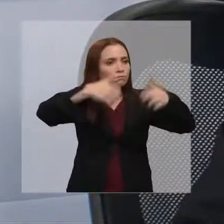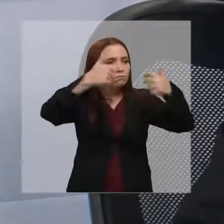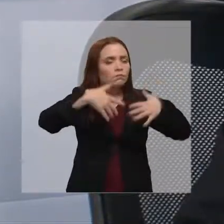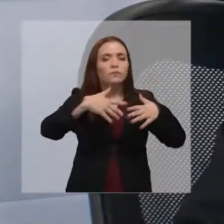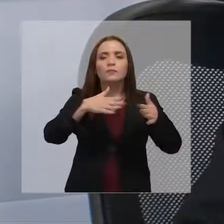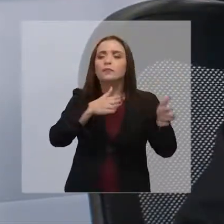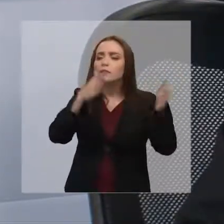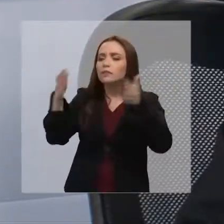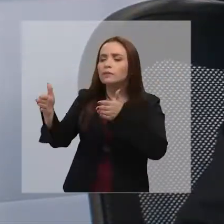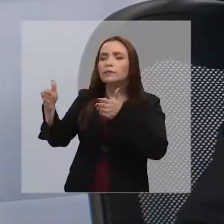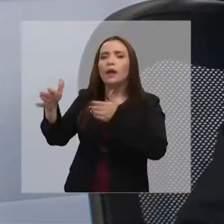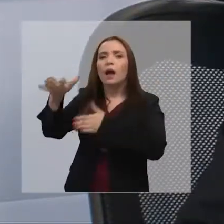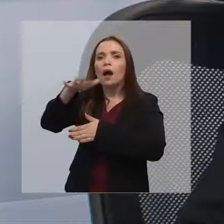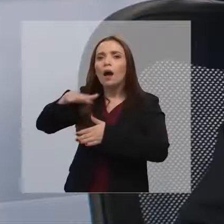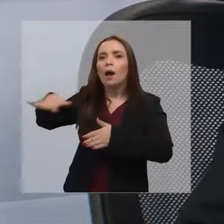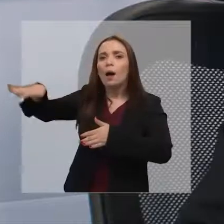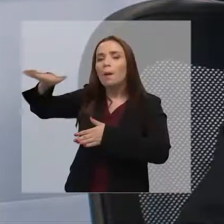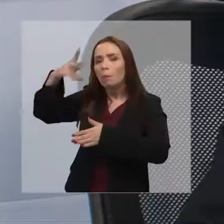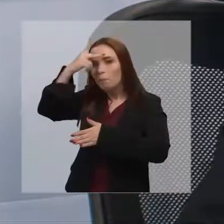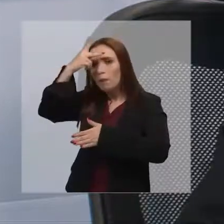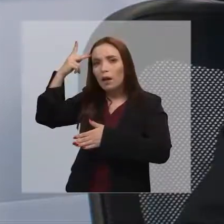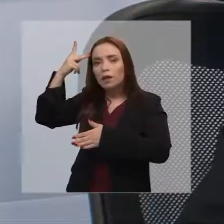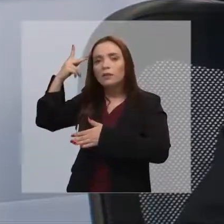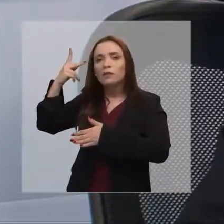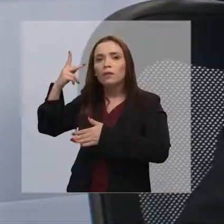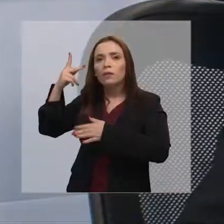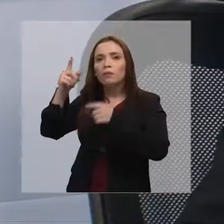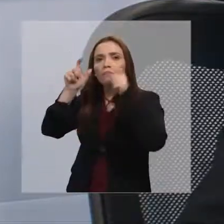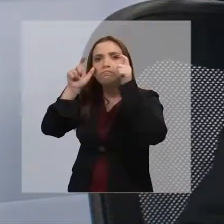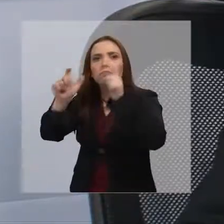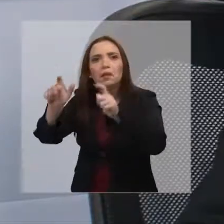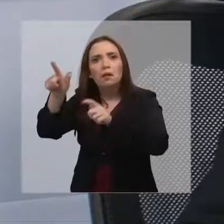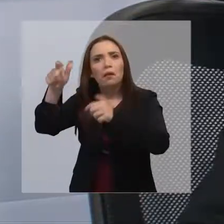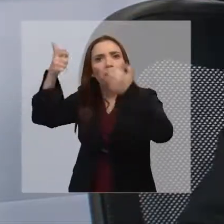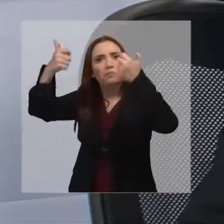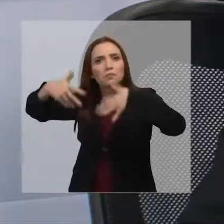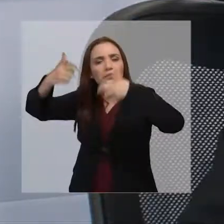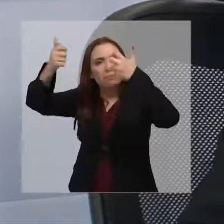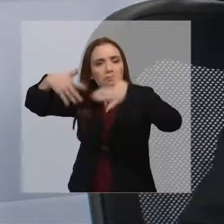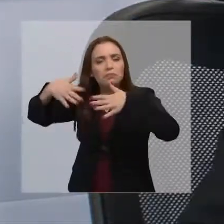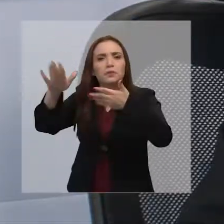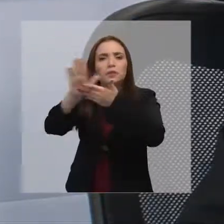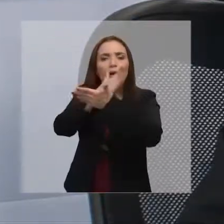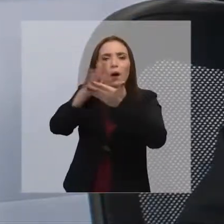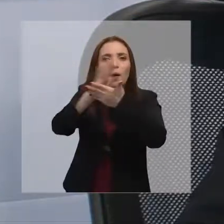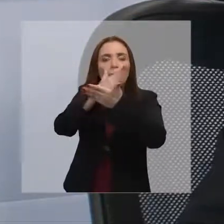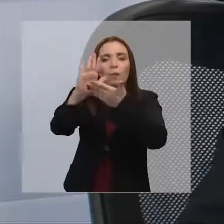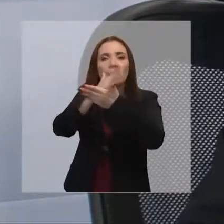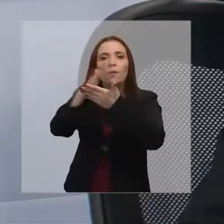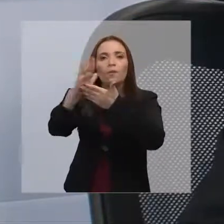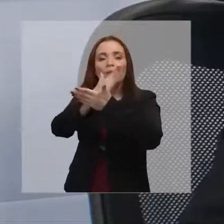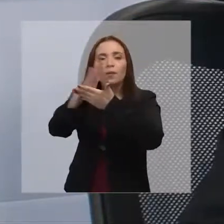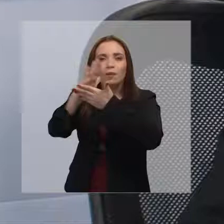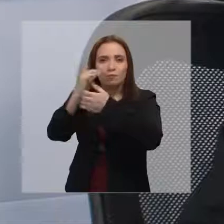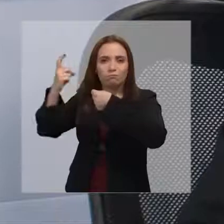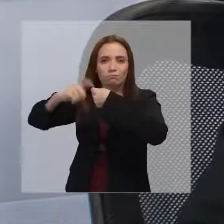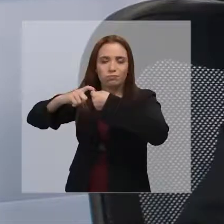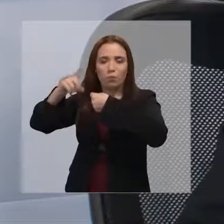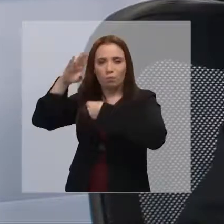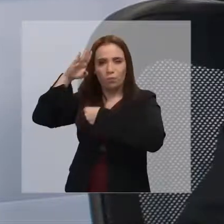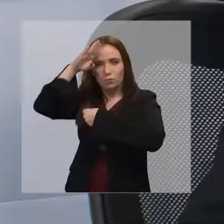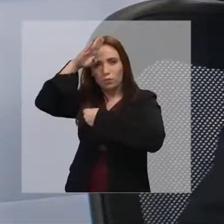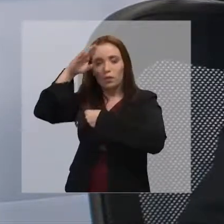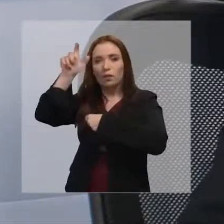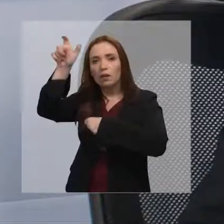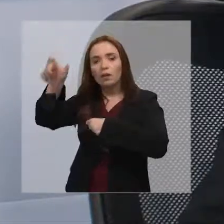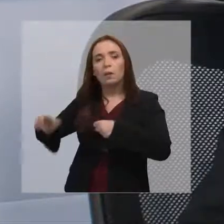tem atraído a admiração de setores oposicionistas ou eleitores que ainda estão na oposição a Jair Messias Bolsonaro